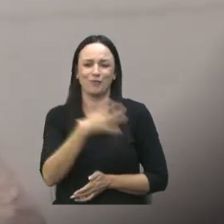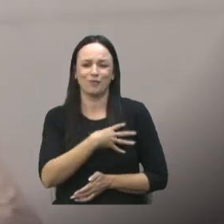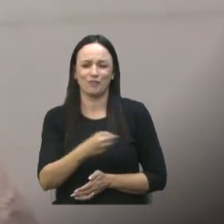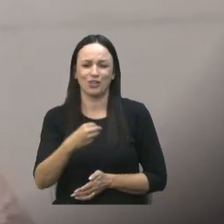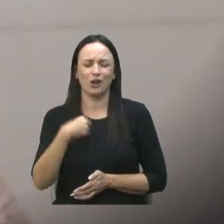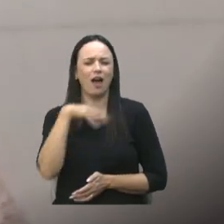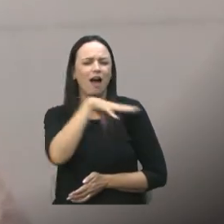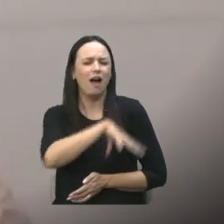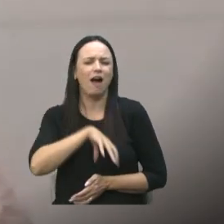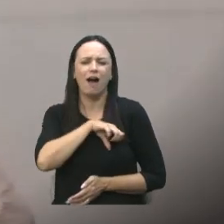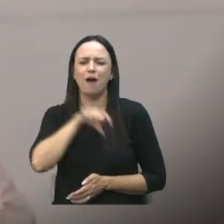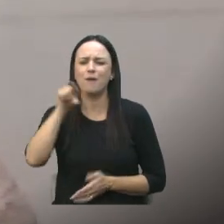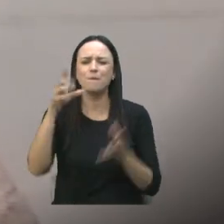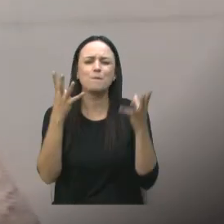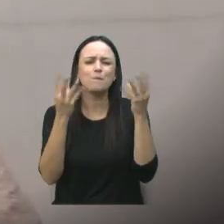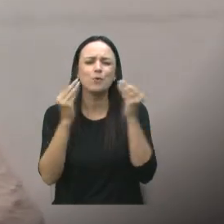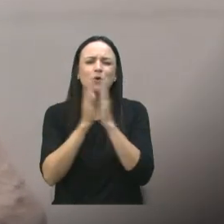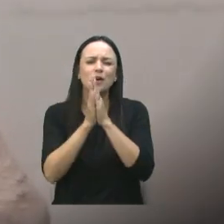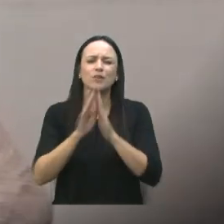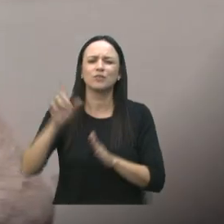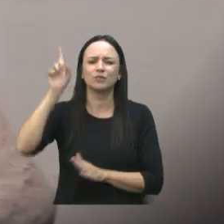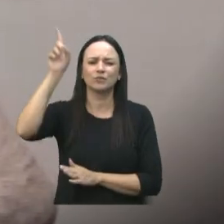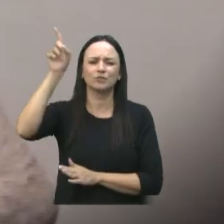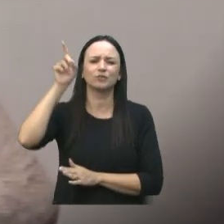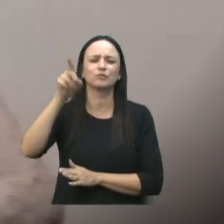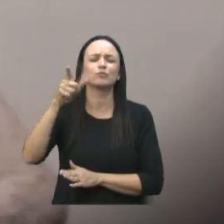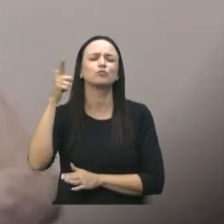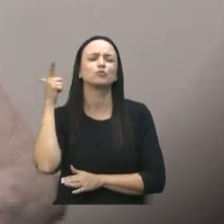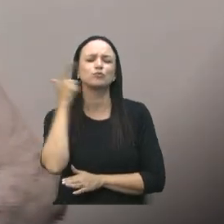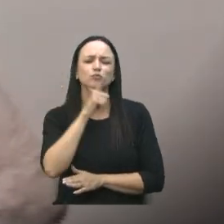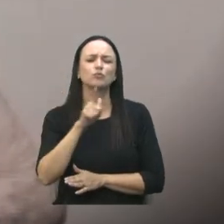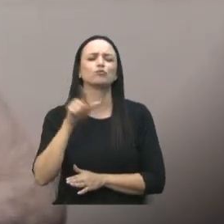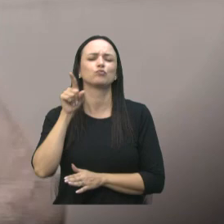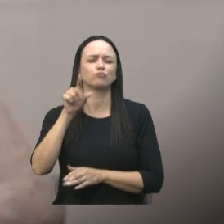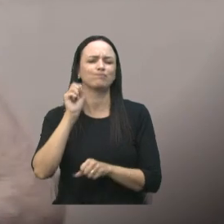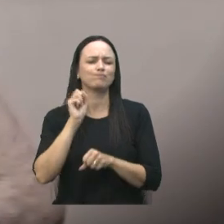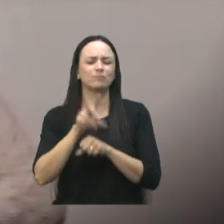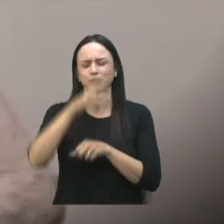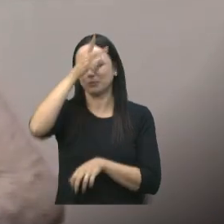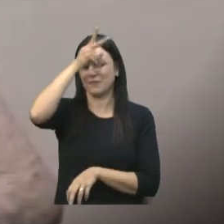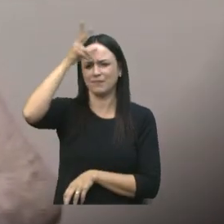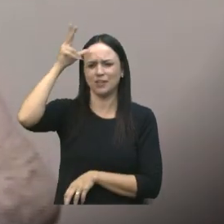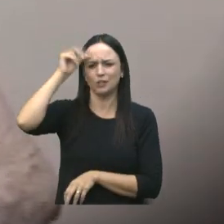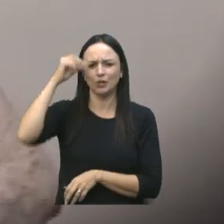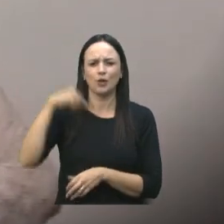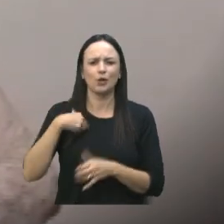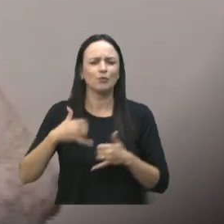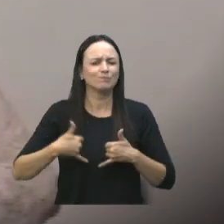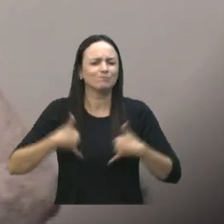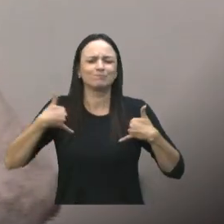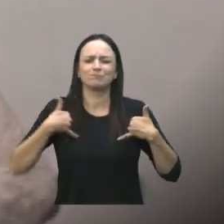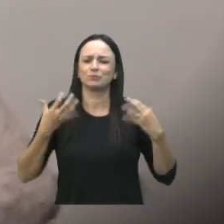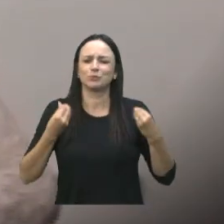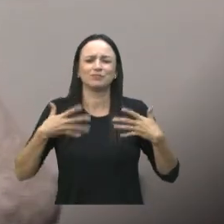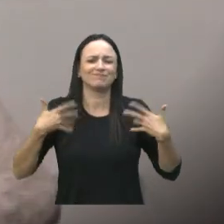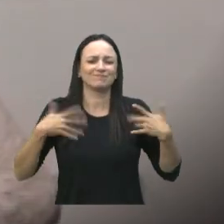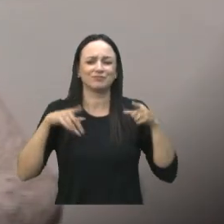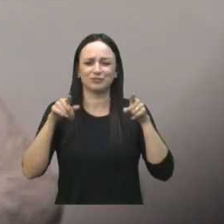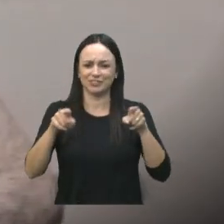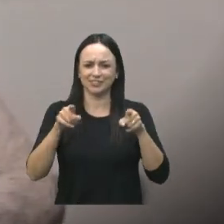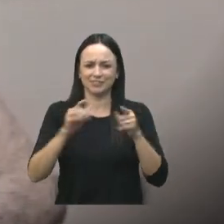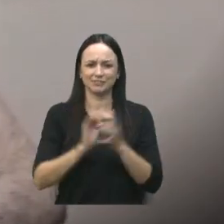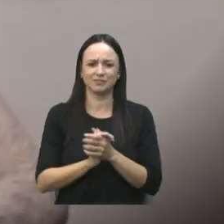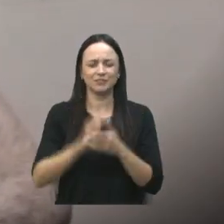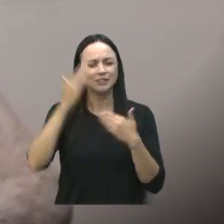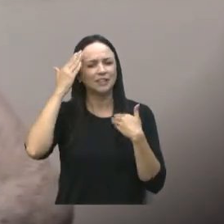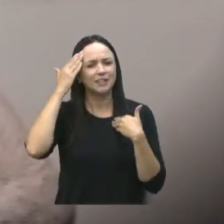muito. Graças a Deus, você é um lugar na prefeitura. Estou muito contente com você. Te